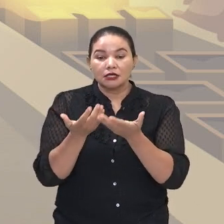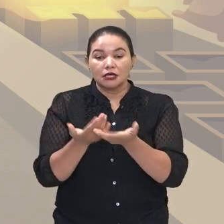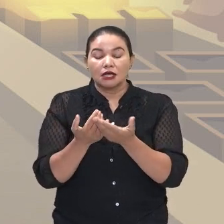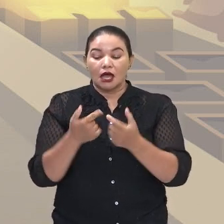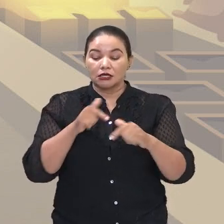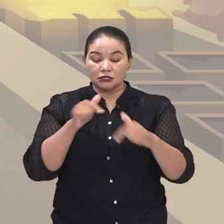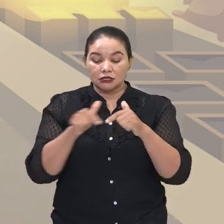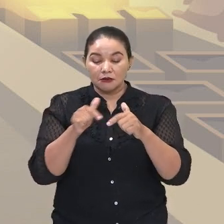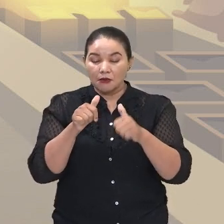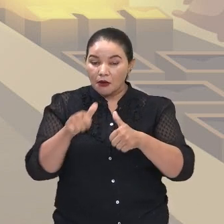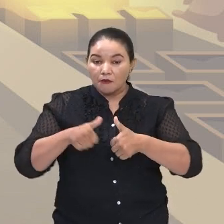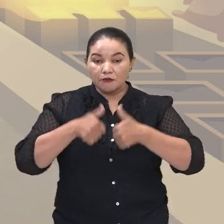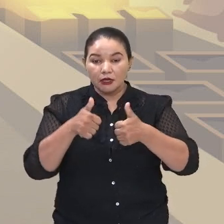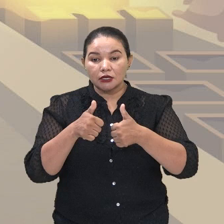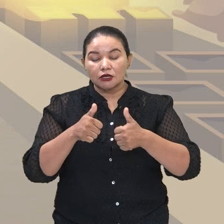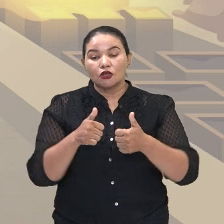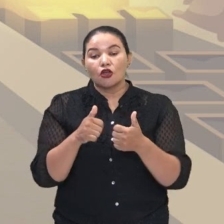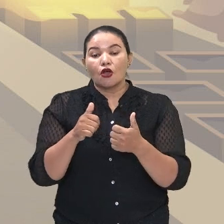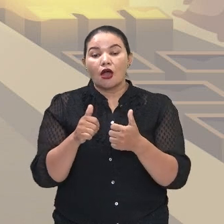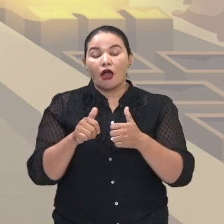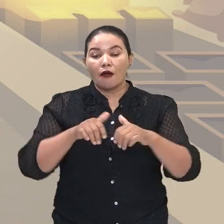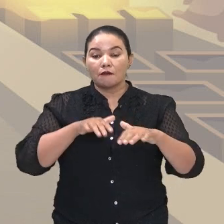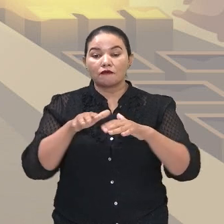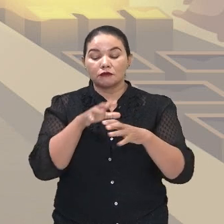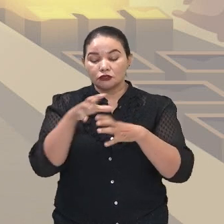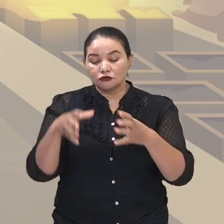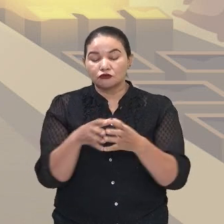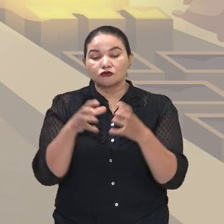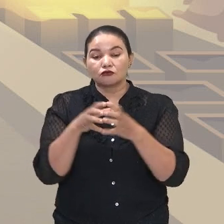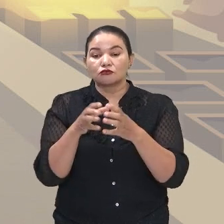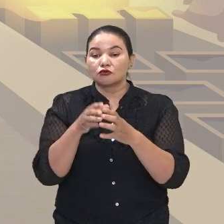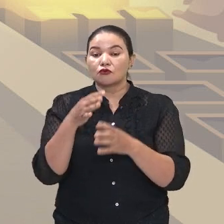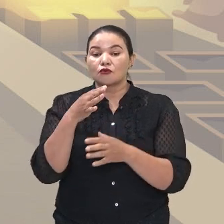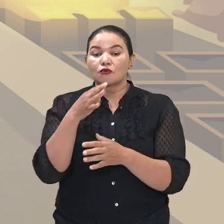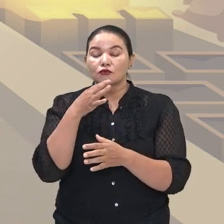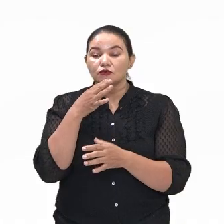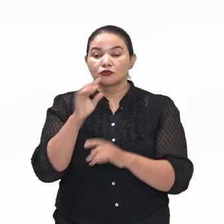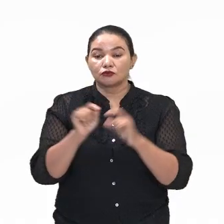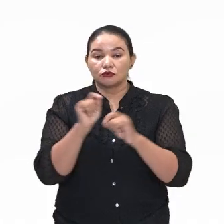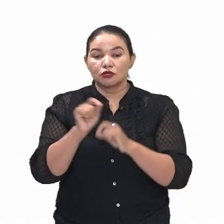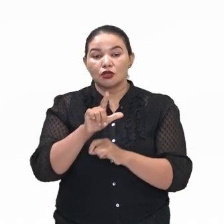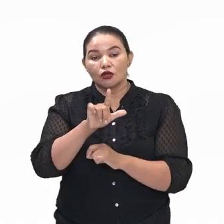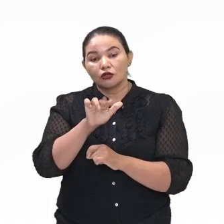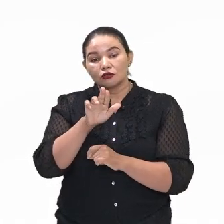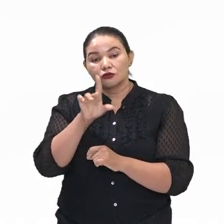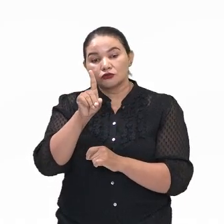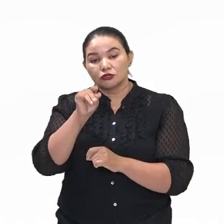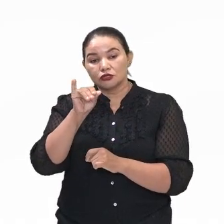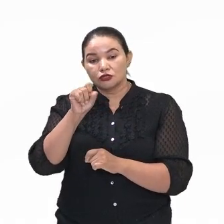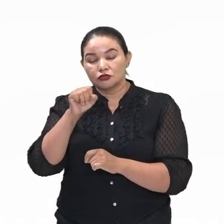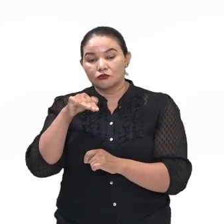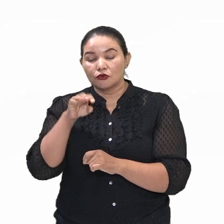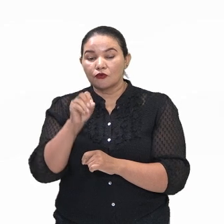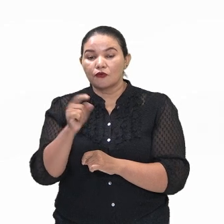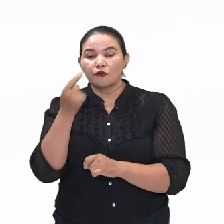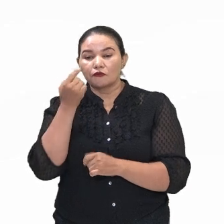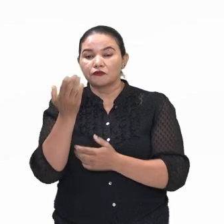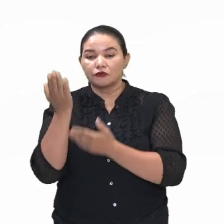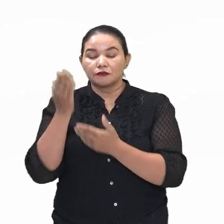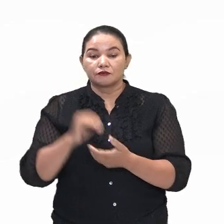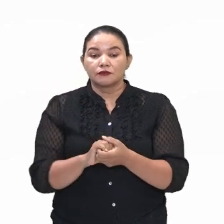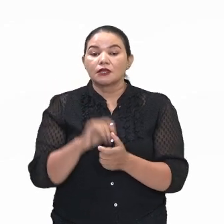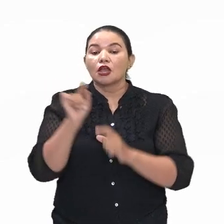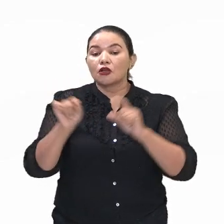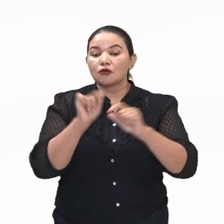muito conhecidos do século XIX é o ludismo. O ludismo foi um